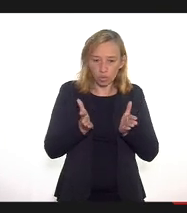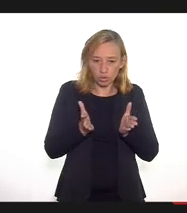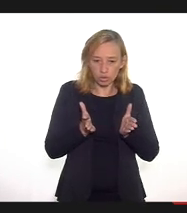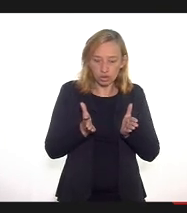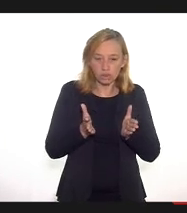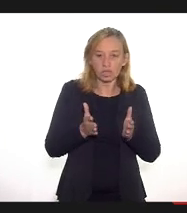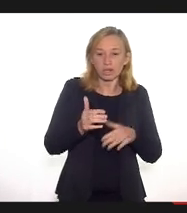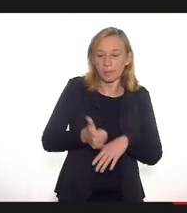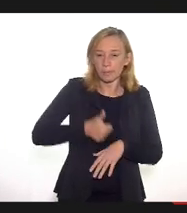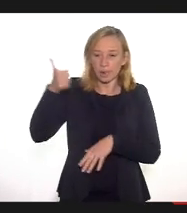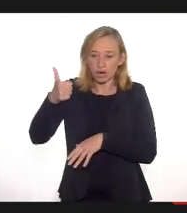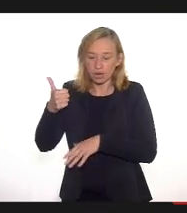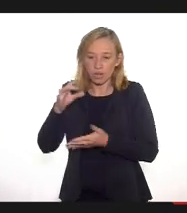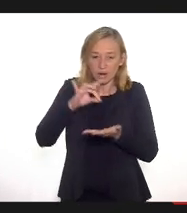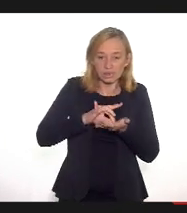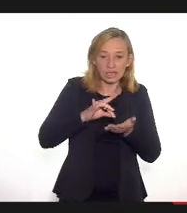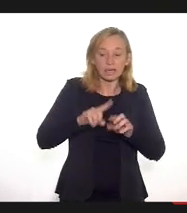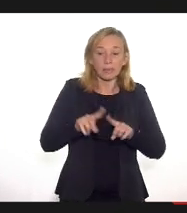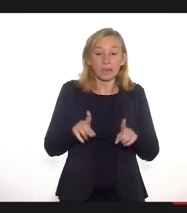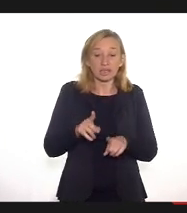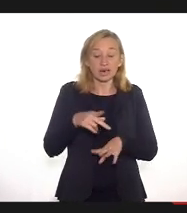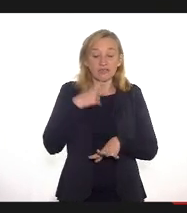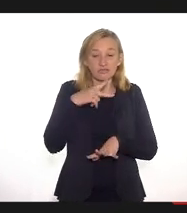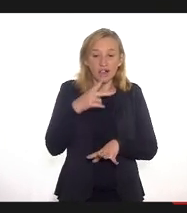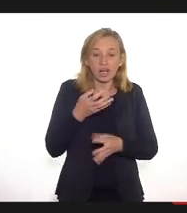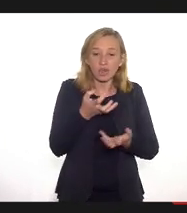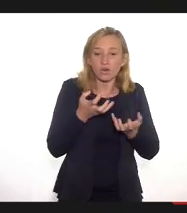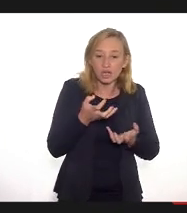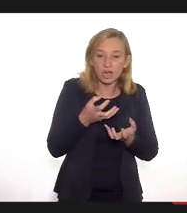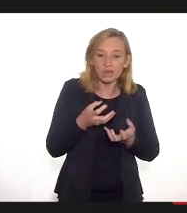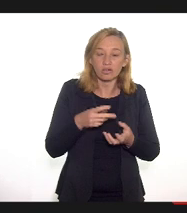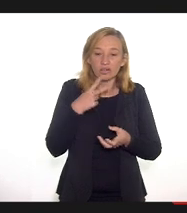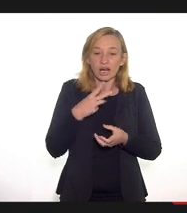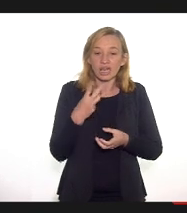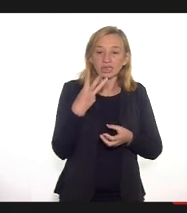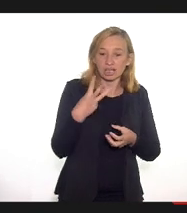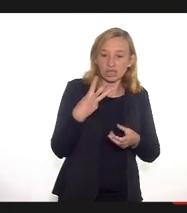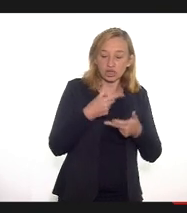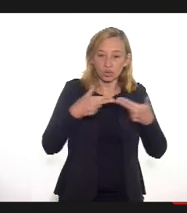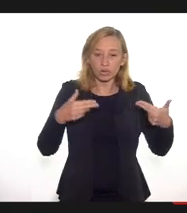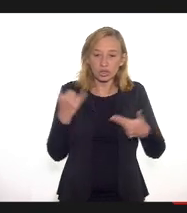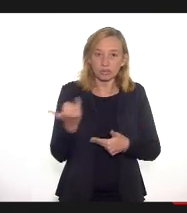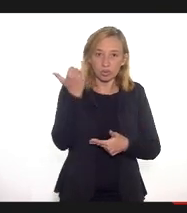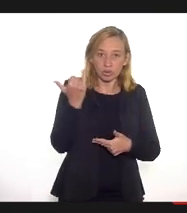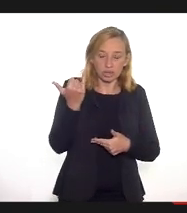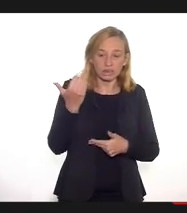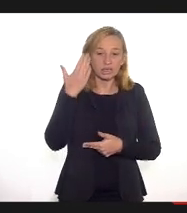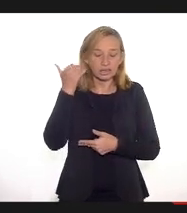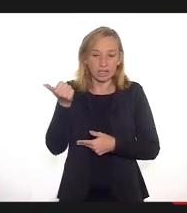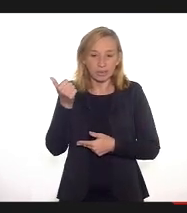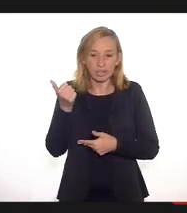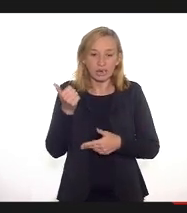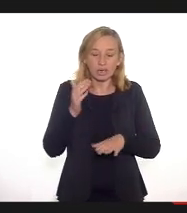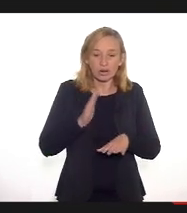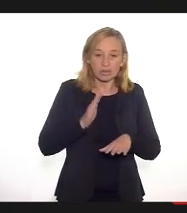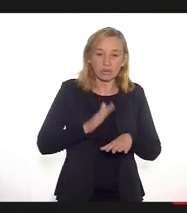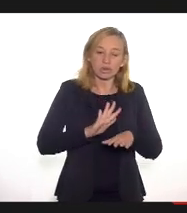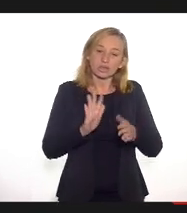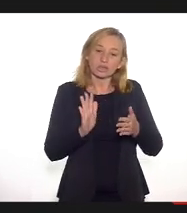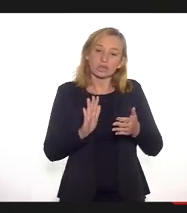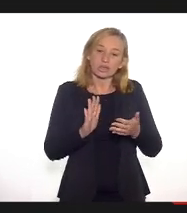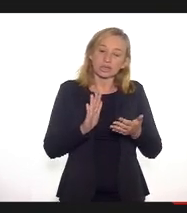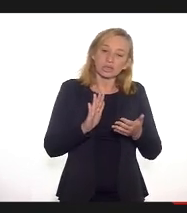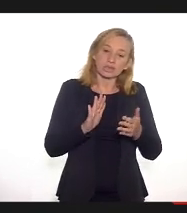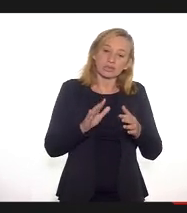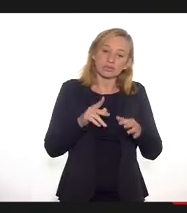melhor. Nessa fala, eu quero me ater a 3 pontos importantes, apesar de saber que temos os mais variados pontos